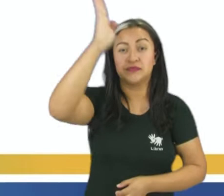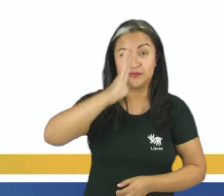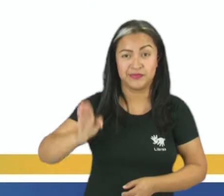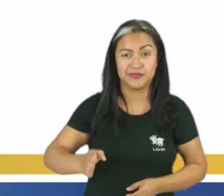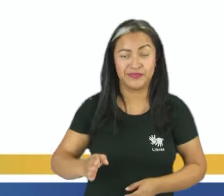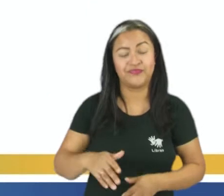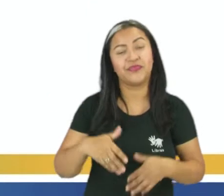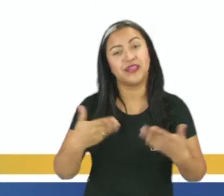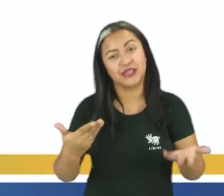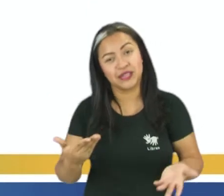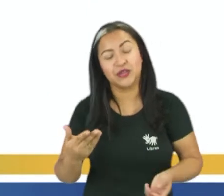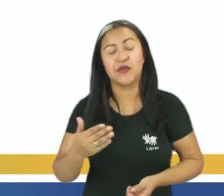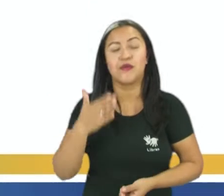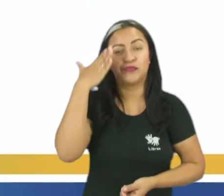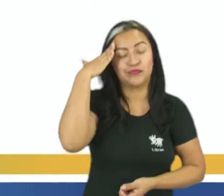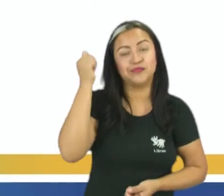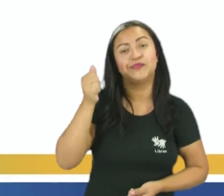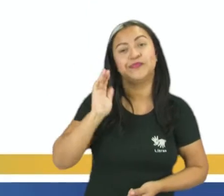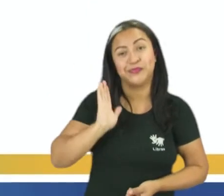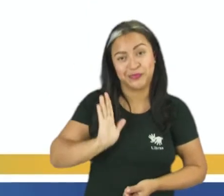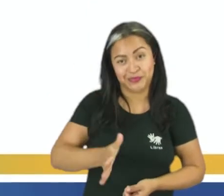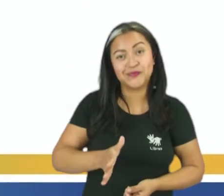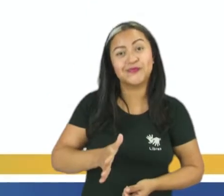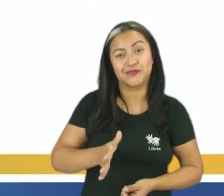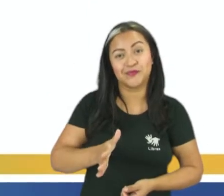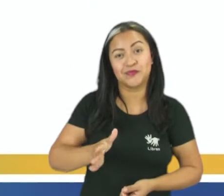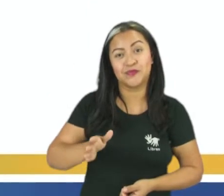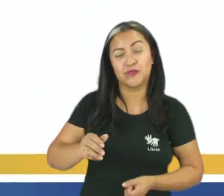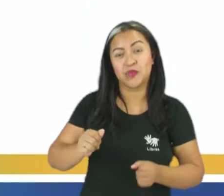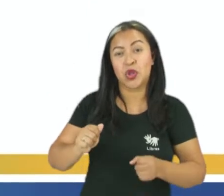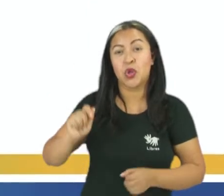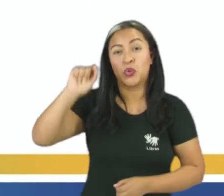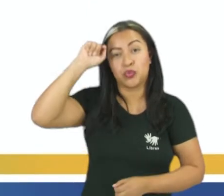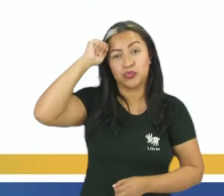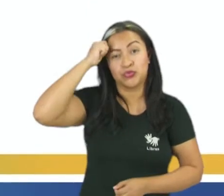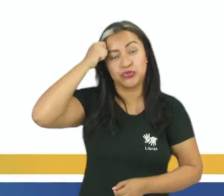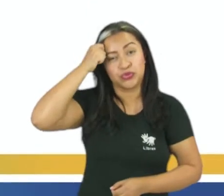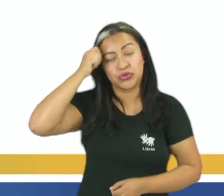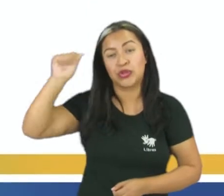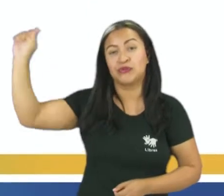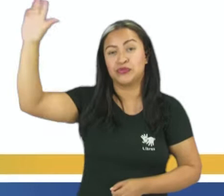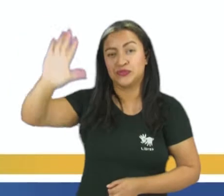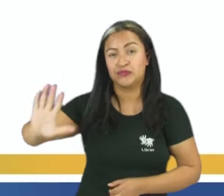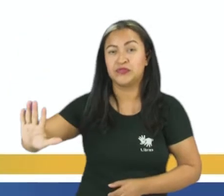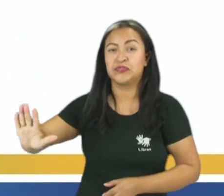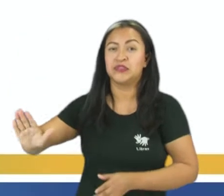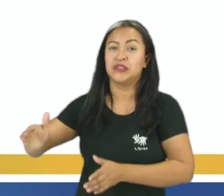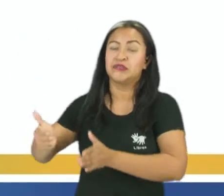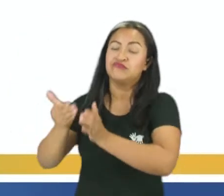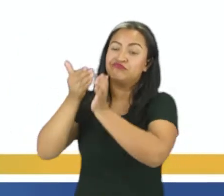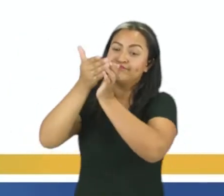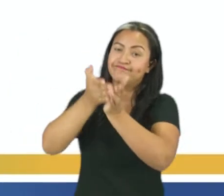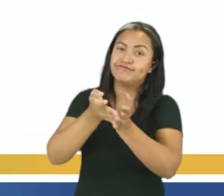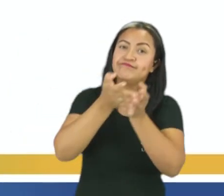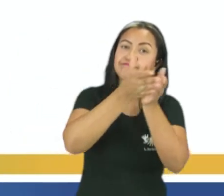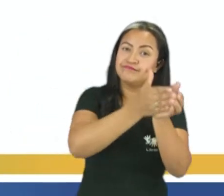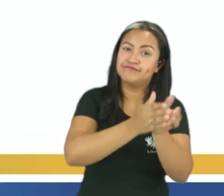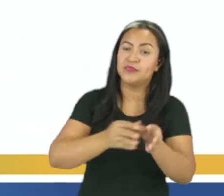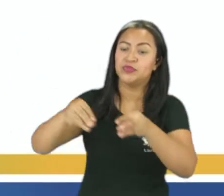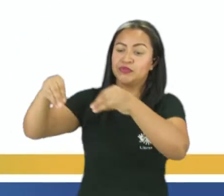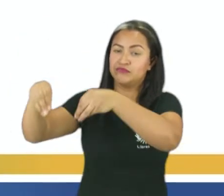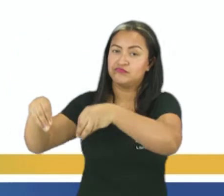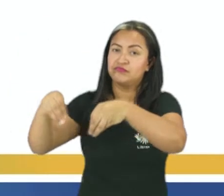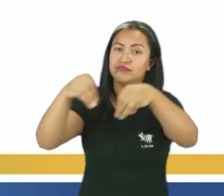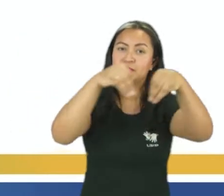gente sabe, né, os negros africanos, eles partiram aí de diferentes portos, né, da África, né, por isso